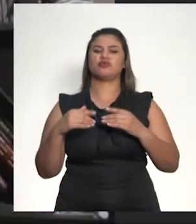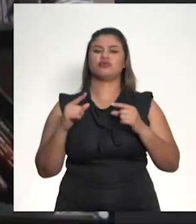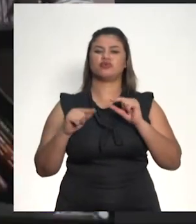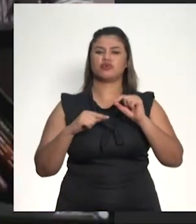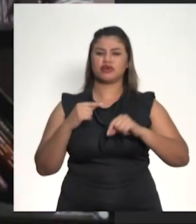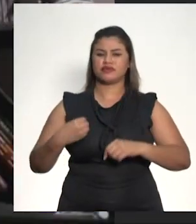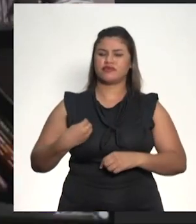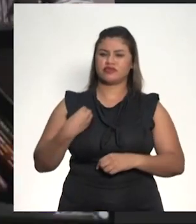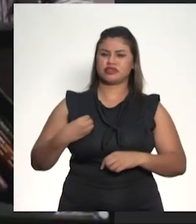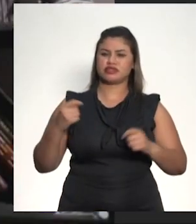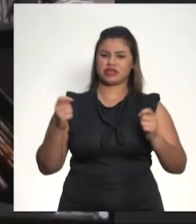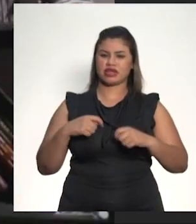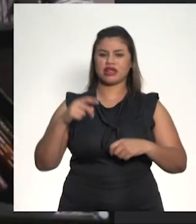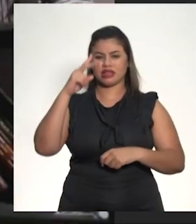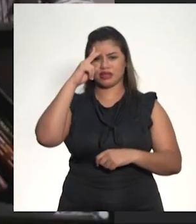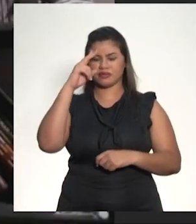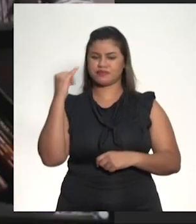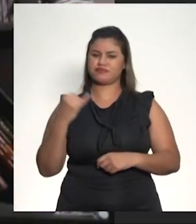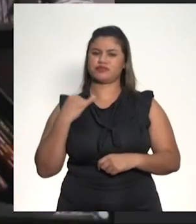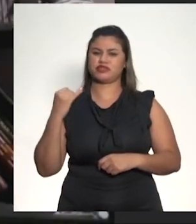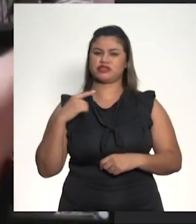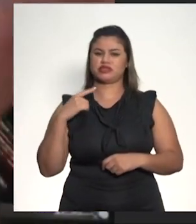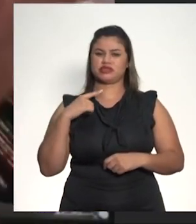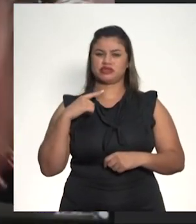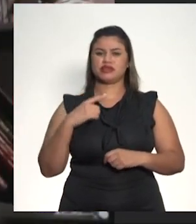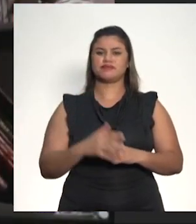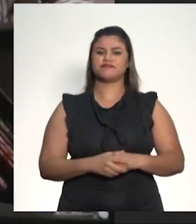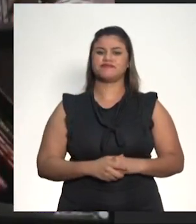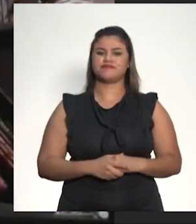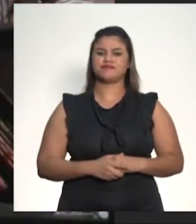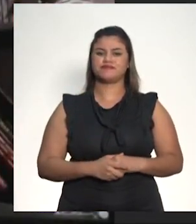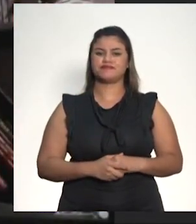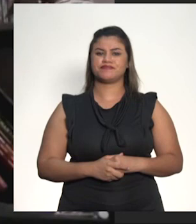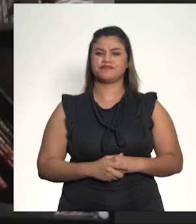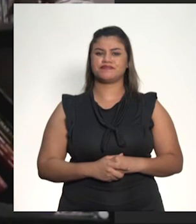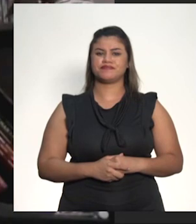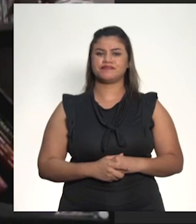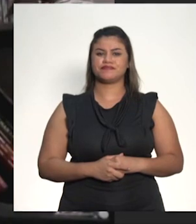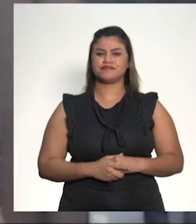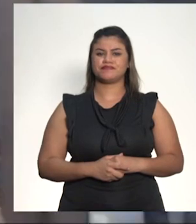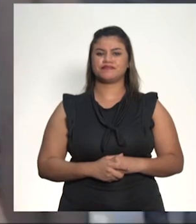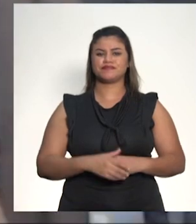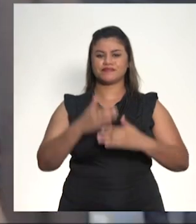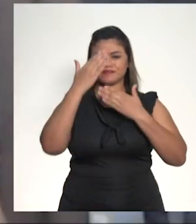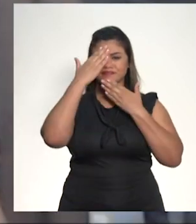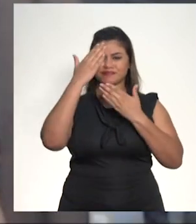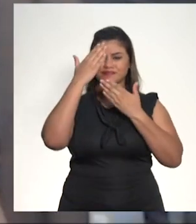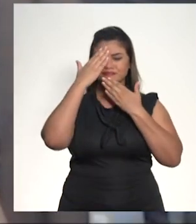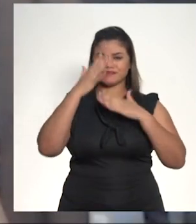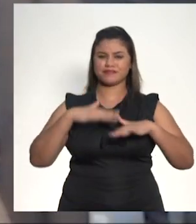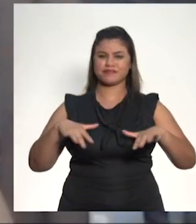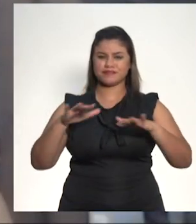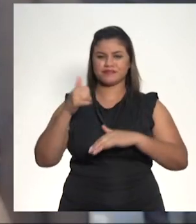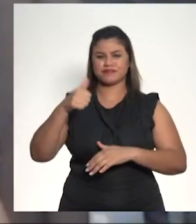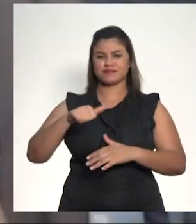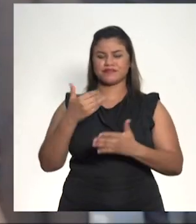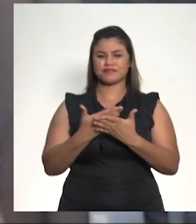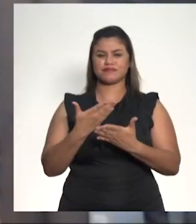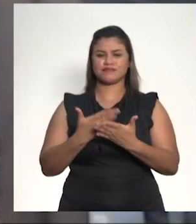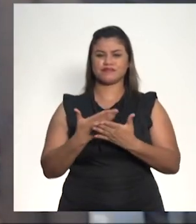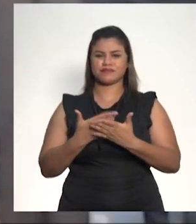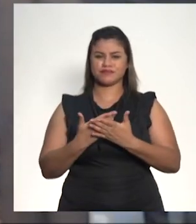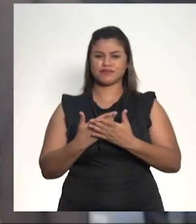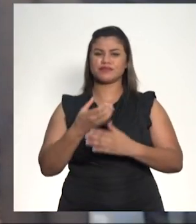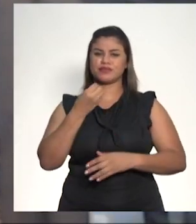a nossa vida, a gente também tem que lembrar que é muito importante quando a gente fala das cidades. Muitíssimo obrigada, pessoal. Avalie a nossa aula